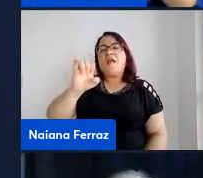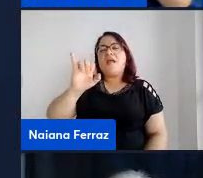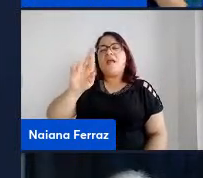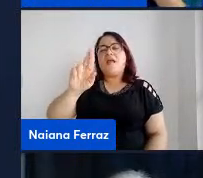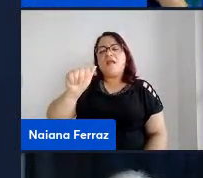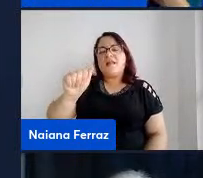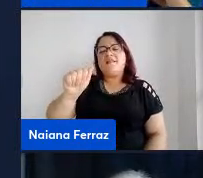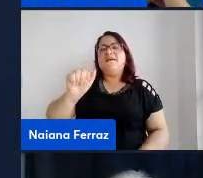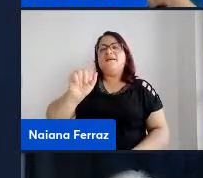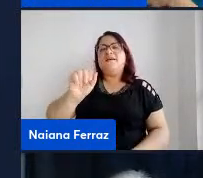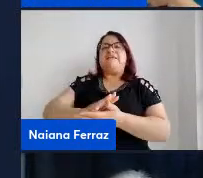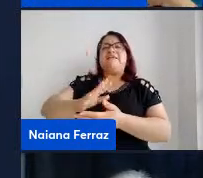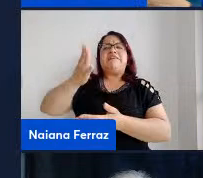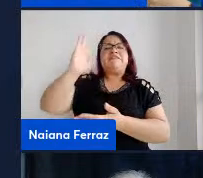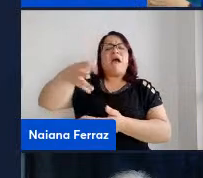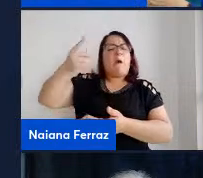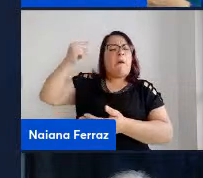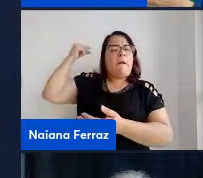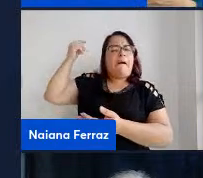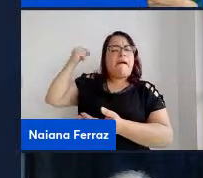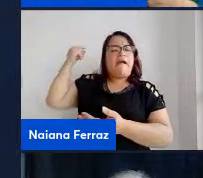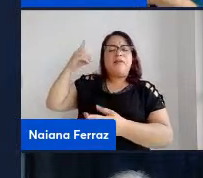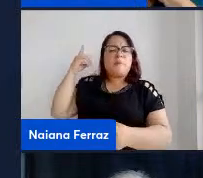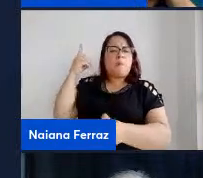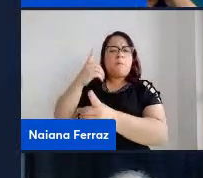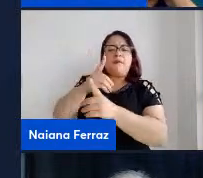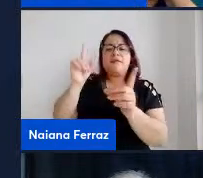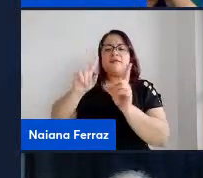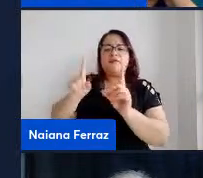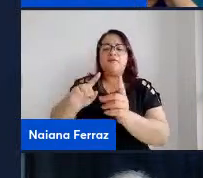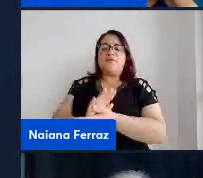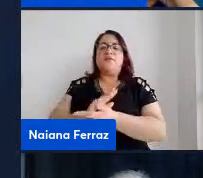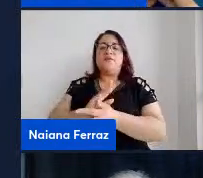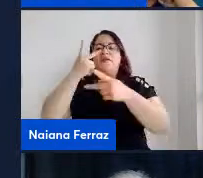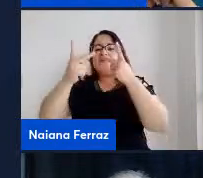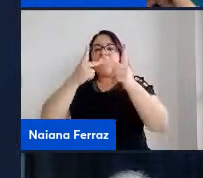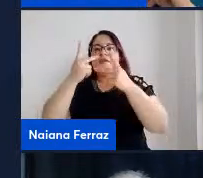Vai tratar das bases neurais do aprendizado enativo.